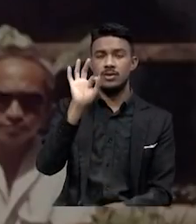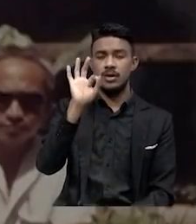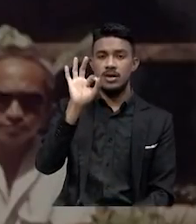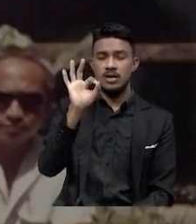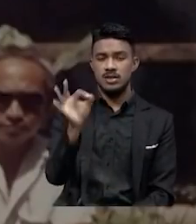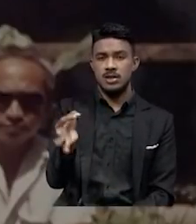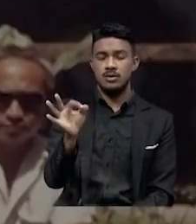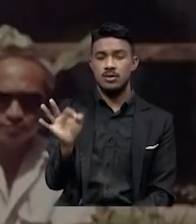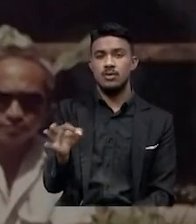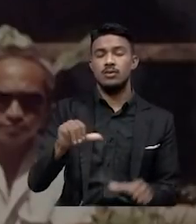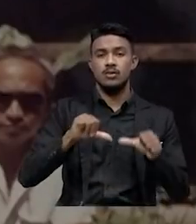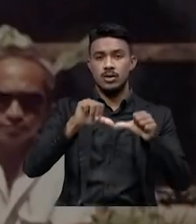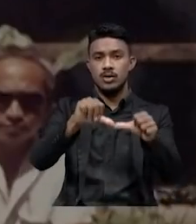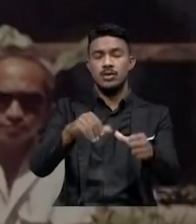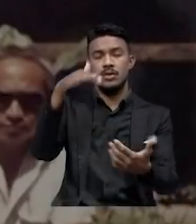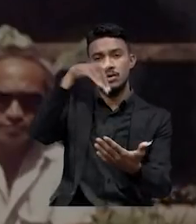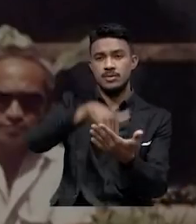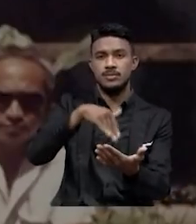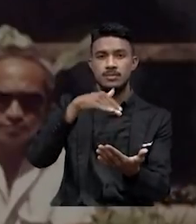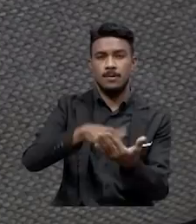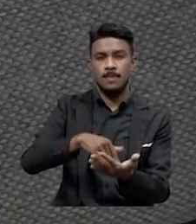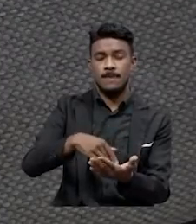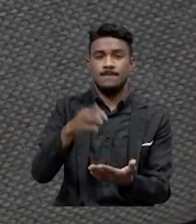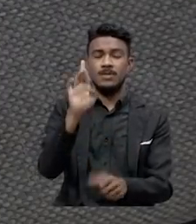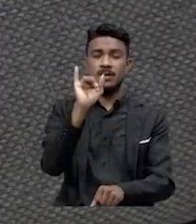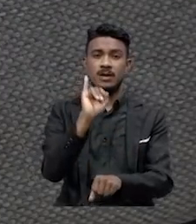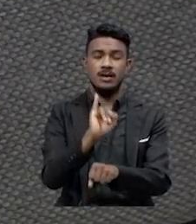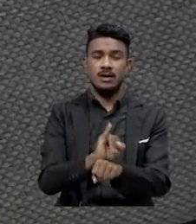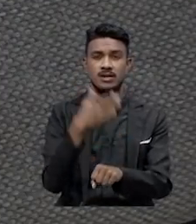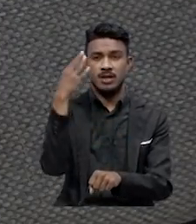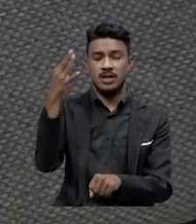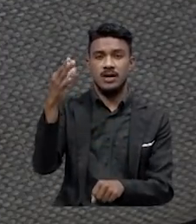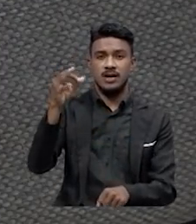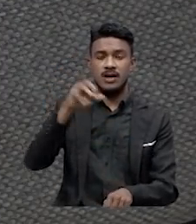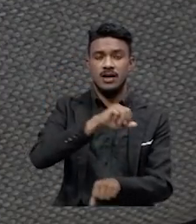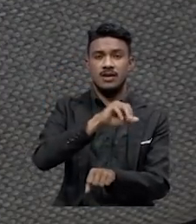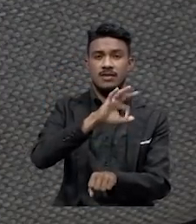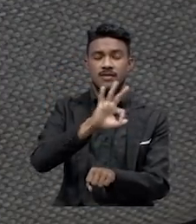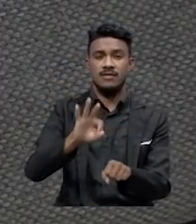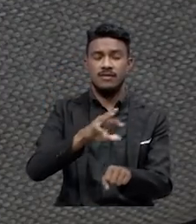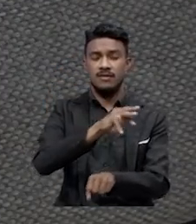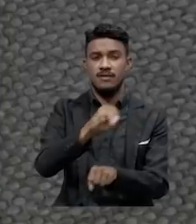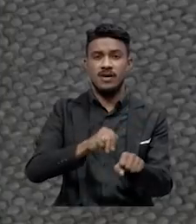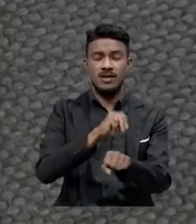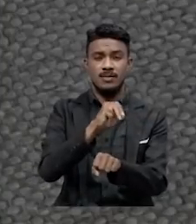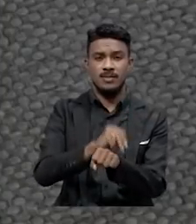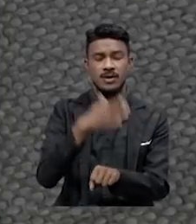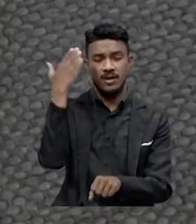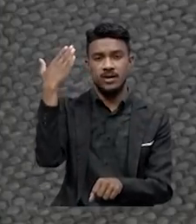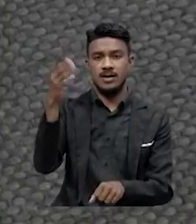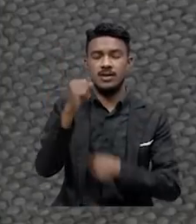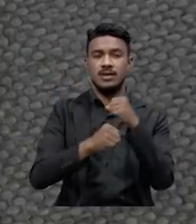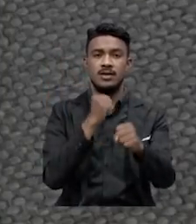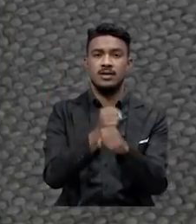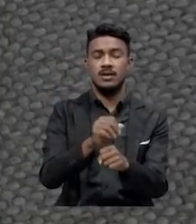sianulu. Continua estudo filosofia sai frater iha Filipina durante tinantolu. iha tinang rihung